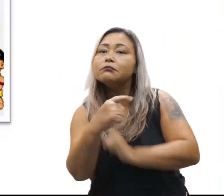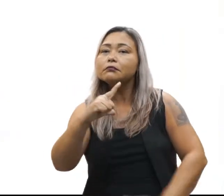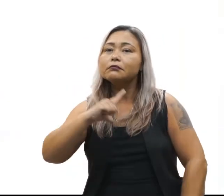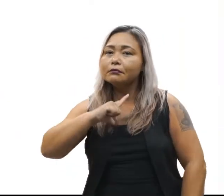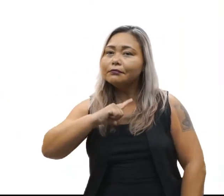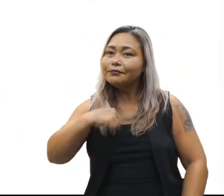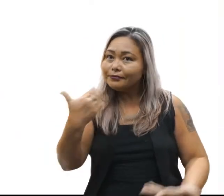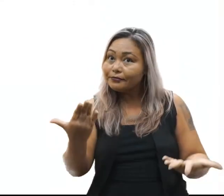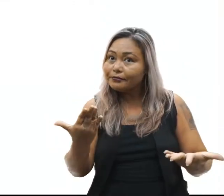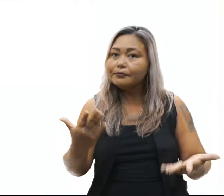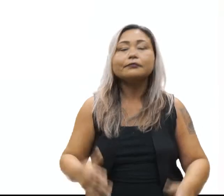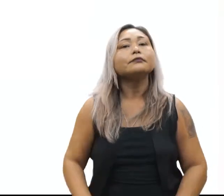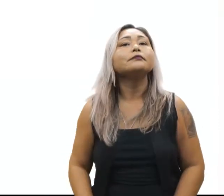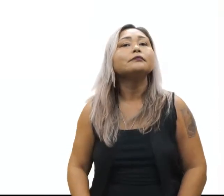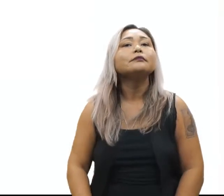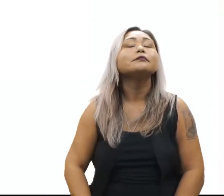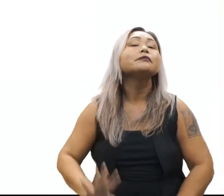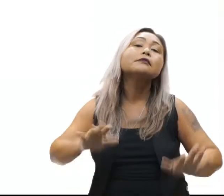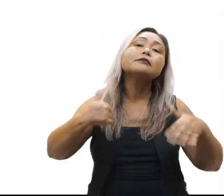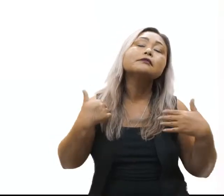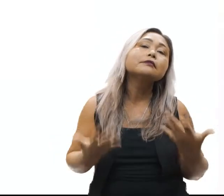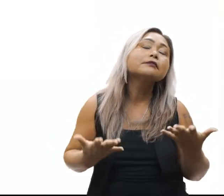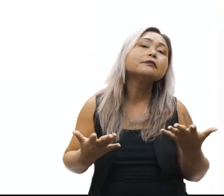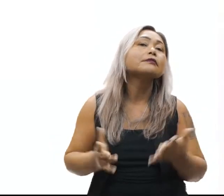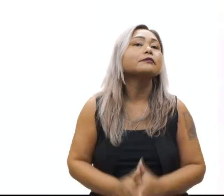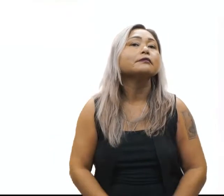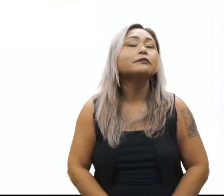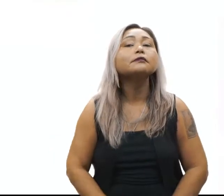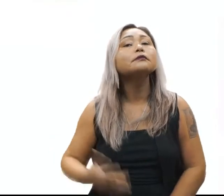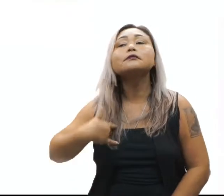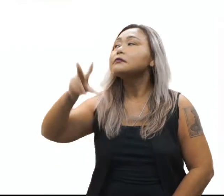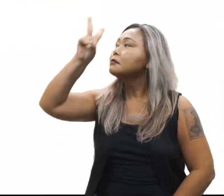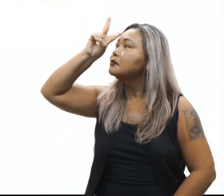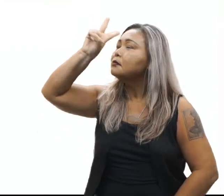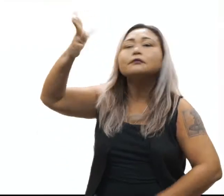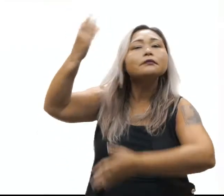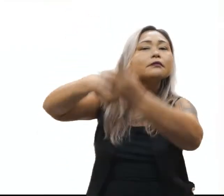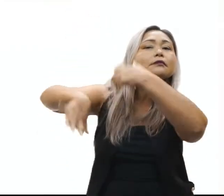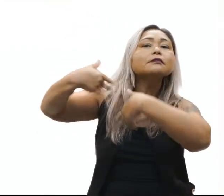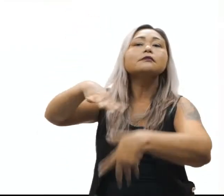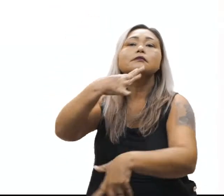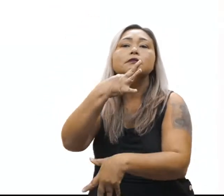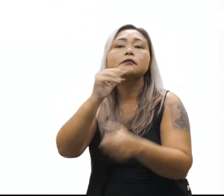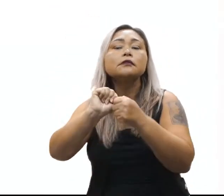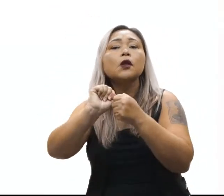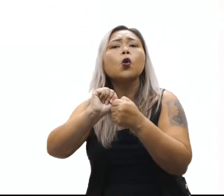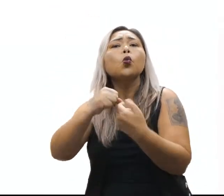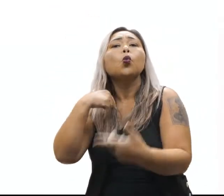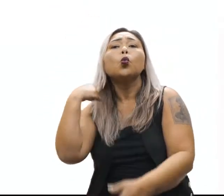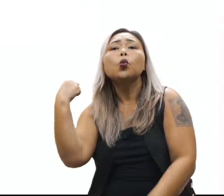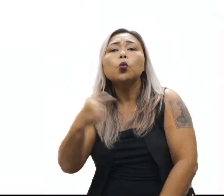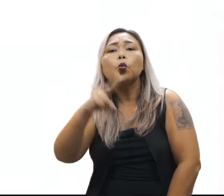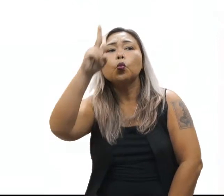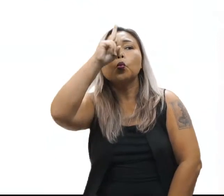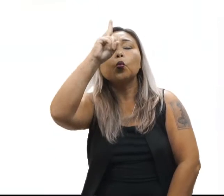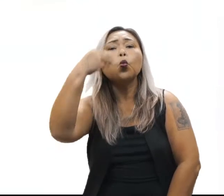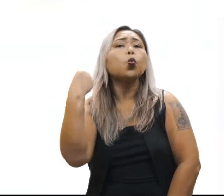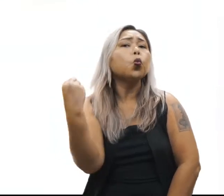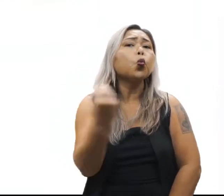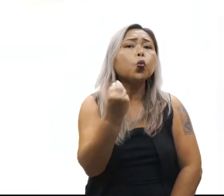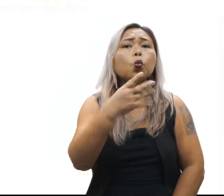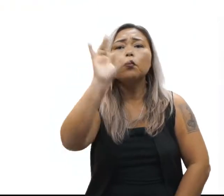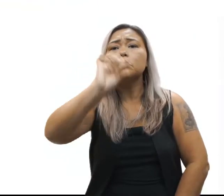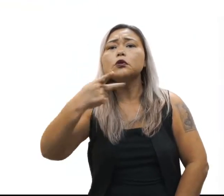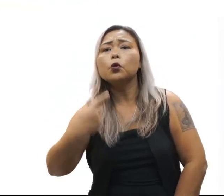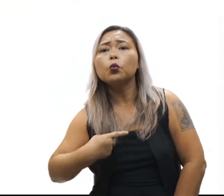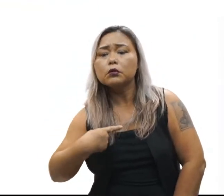mesmo? Bom, então vamos para a história, né? Para a gente conhecer a nossa história, conhecer como o direito humano foi